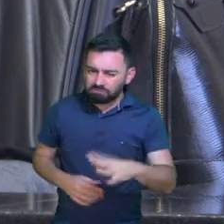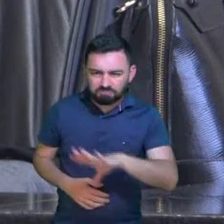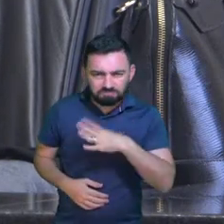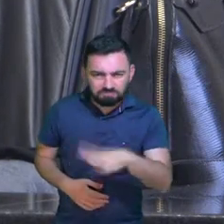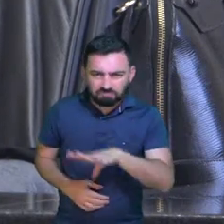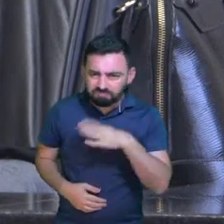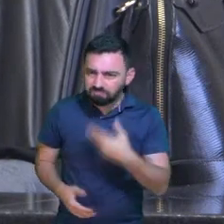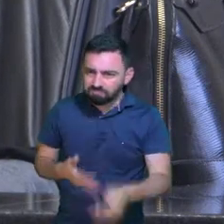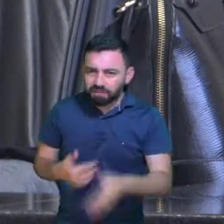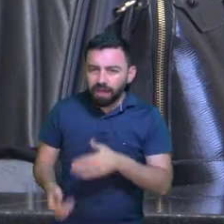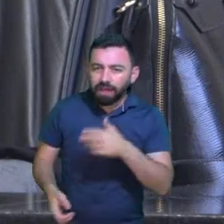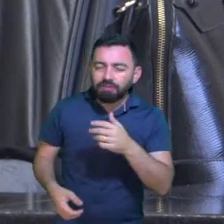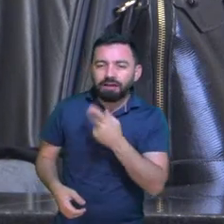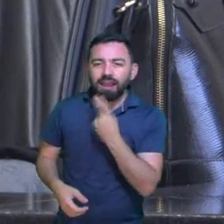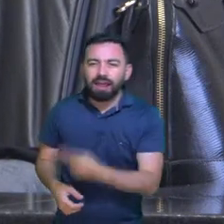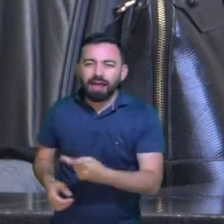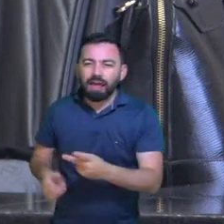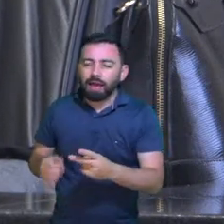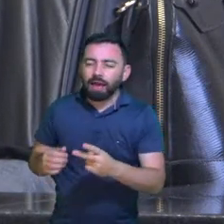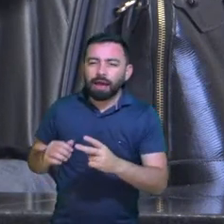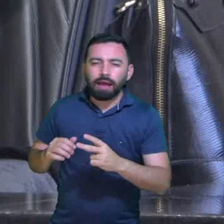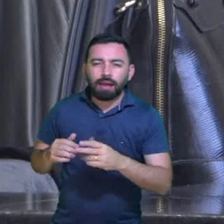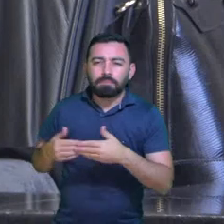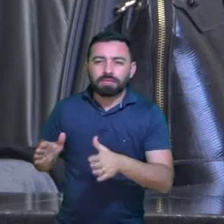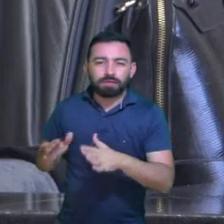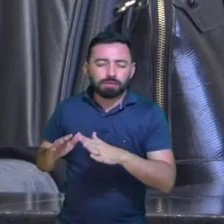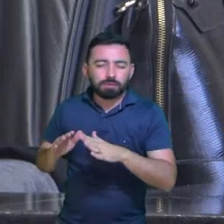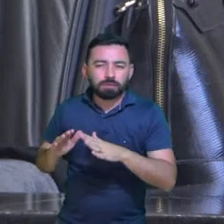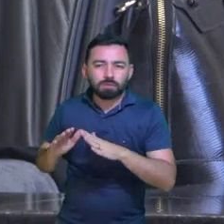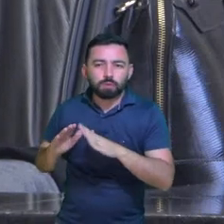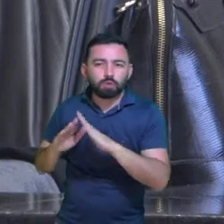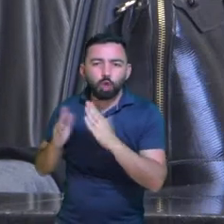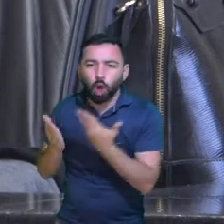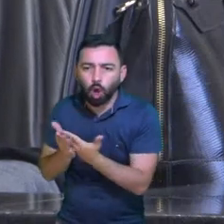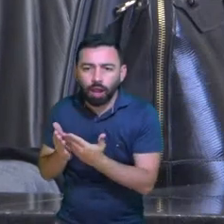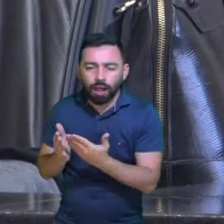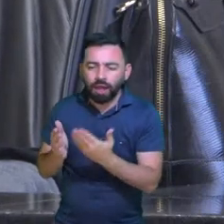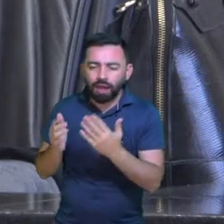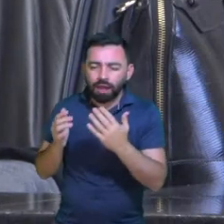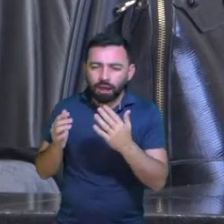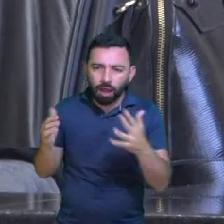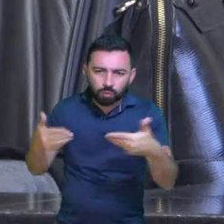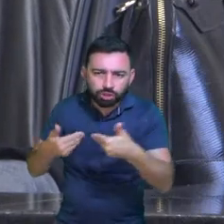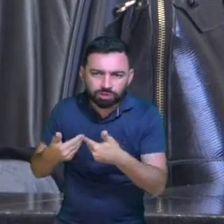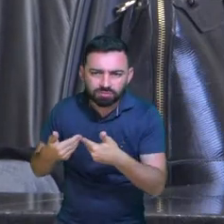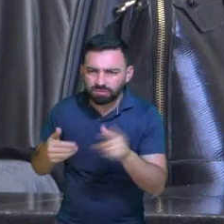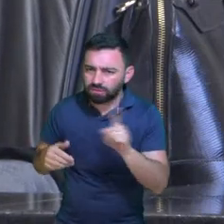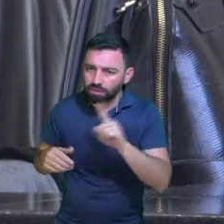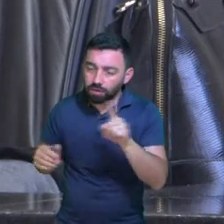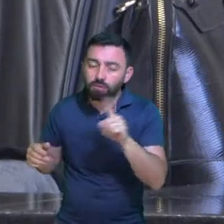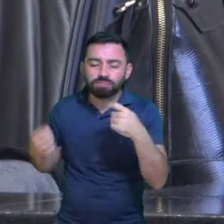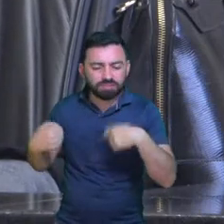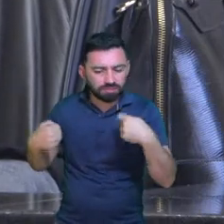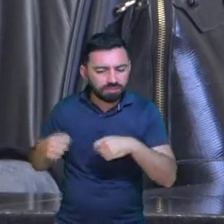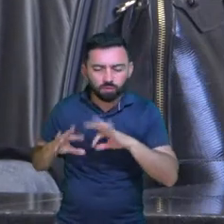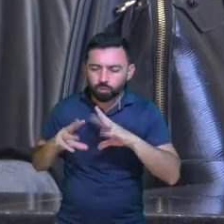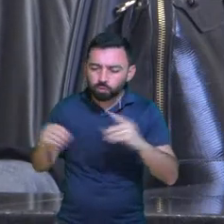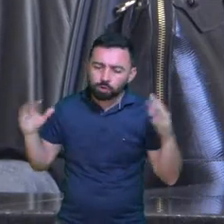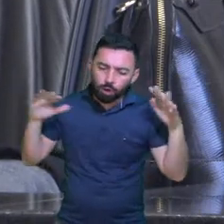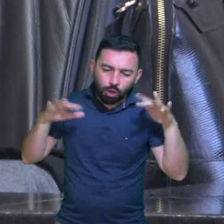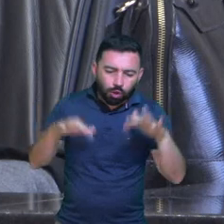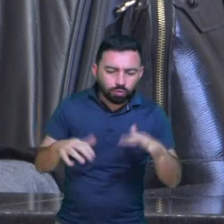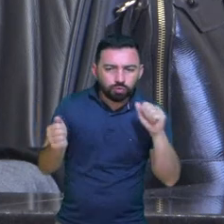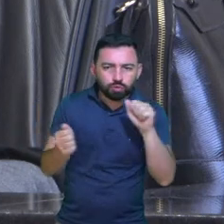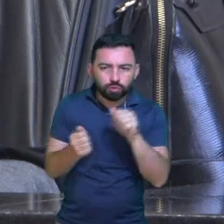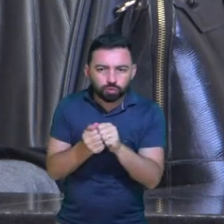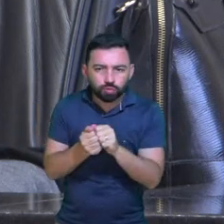alguém fala ah não vamos abrir uma escola não sei para quem pros autistas não sei não as crianças eles têm que estar lá eles têm que estar conosco o professor não